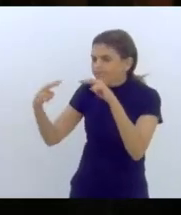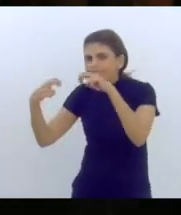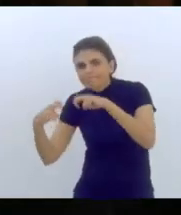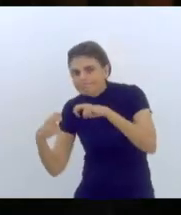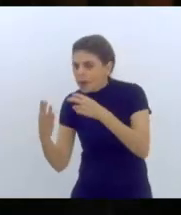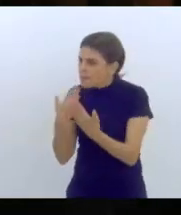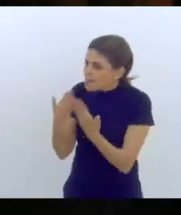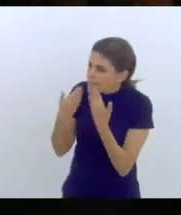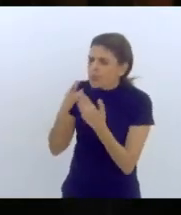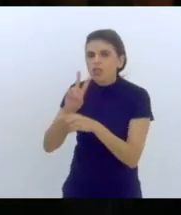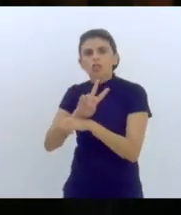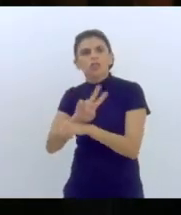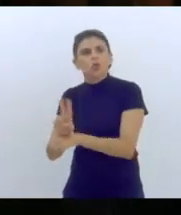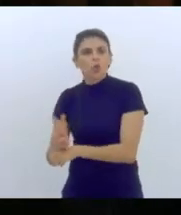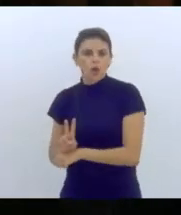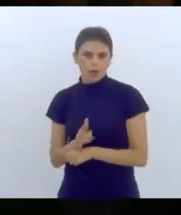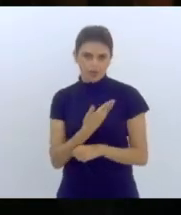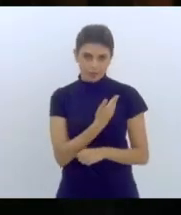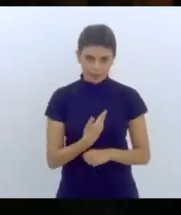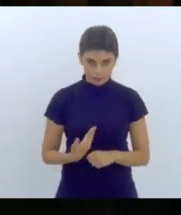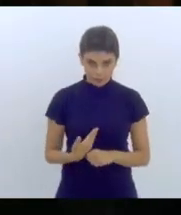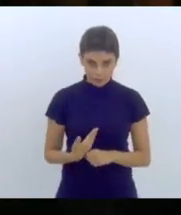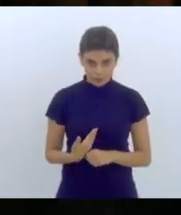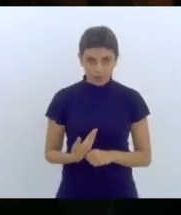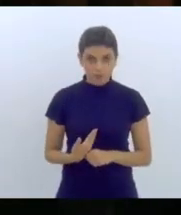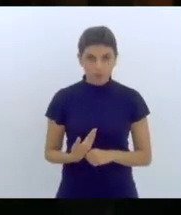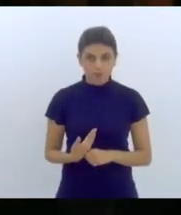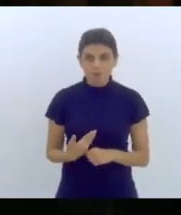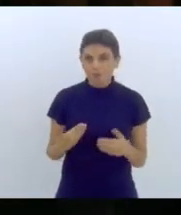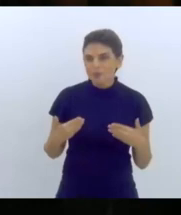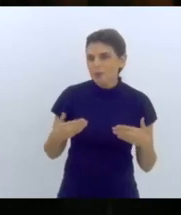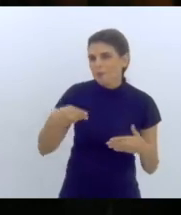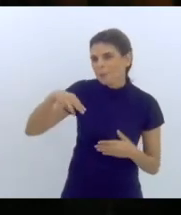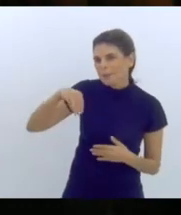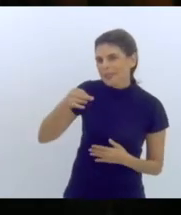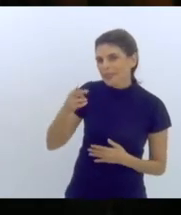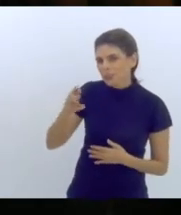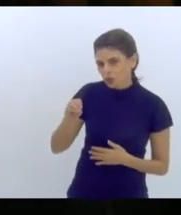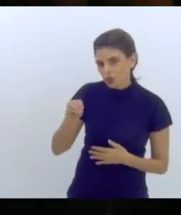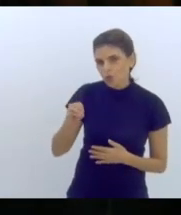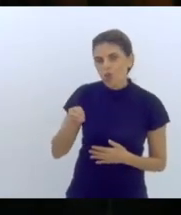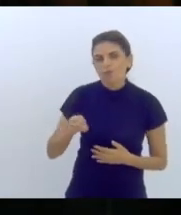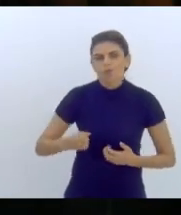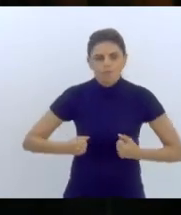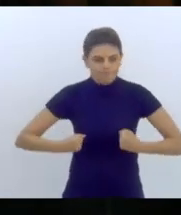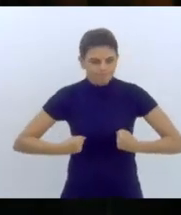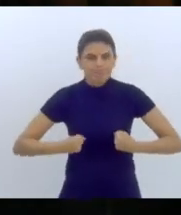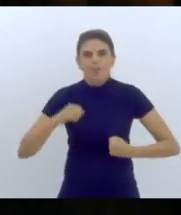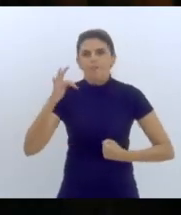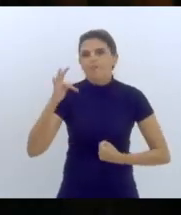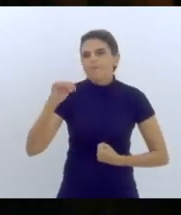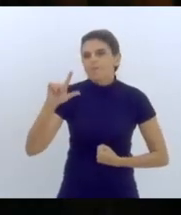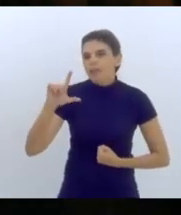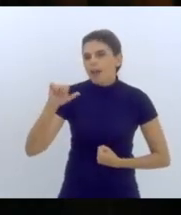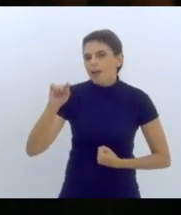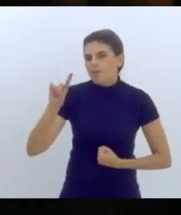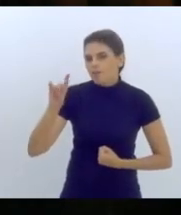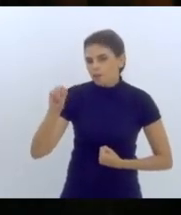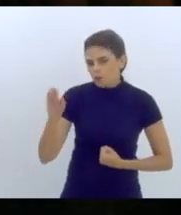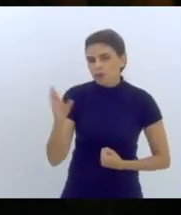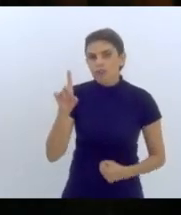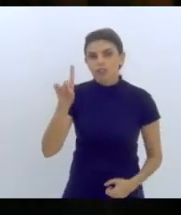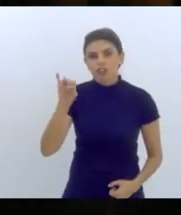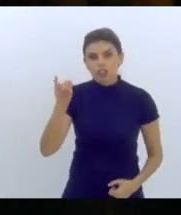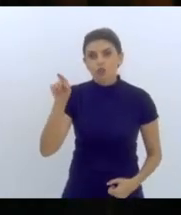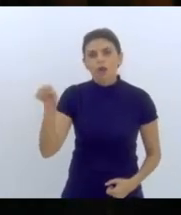sobre segurança pública. O ministro Flávio Dino tem uma capacidade enorme